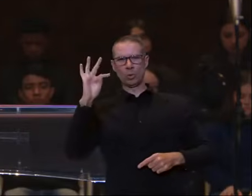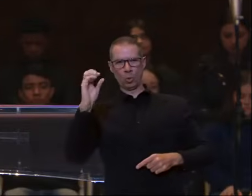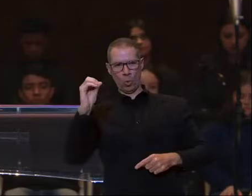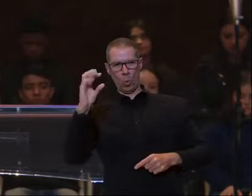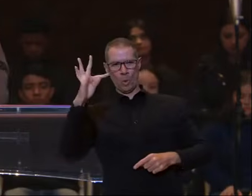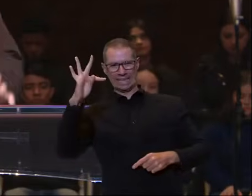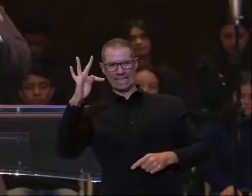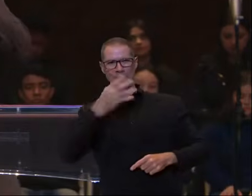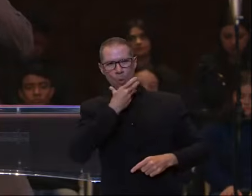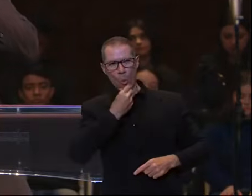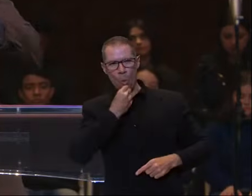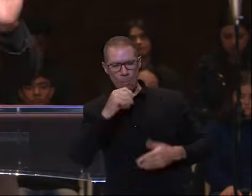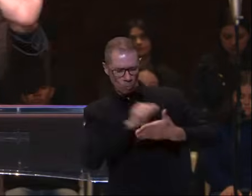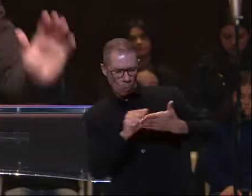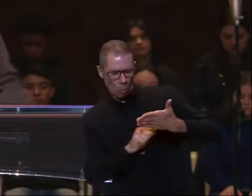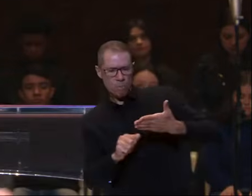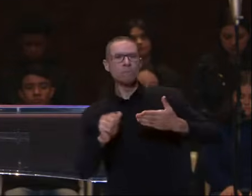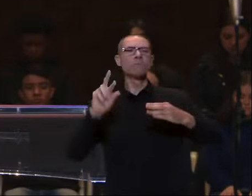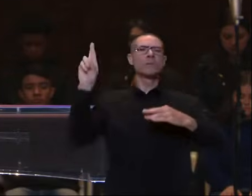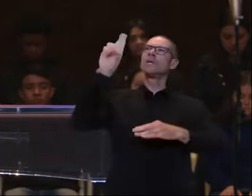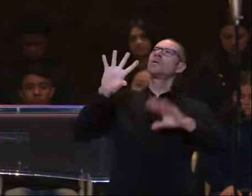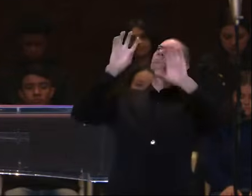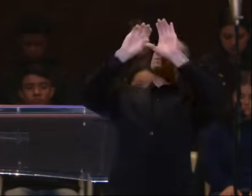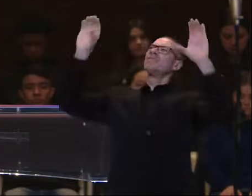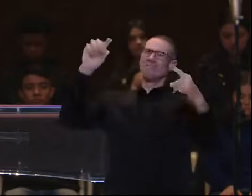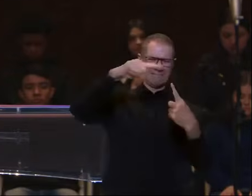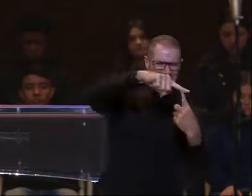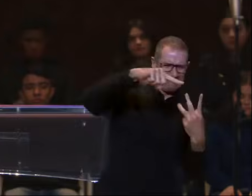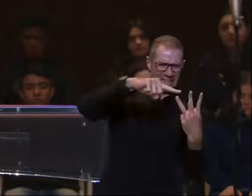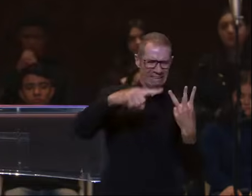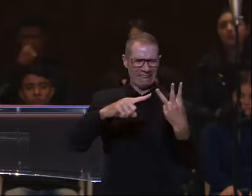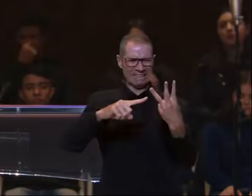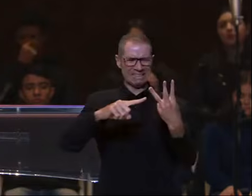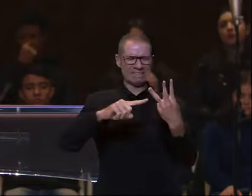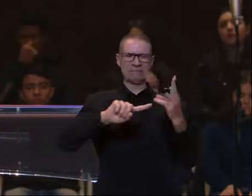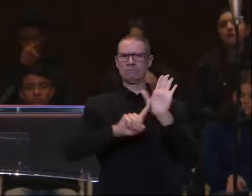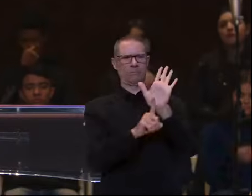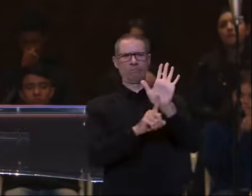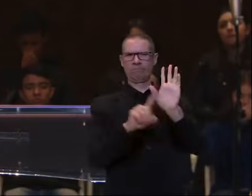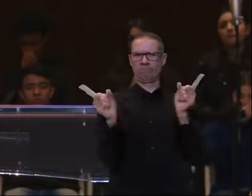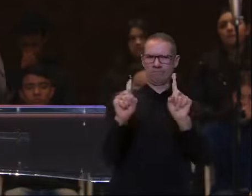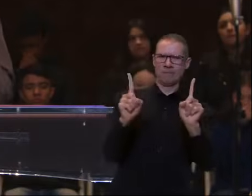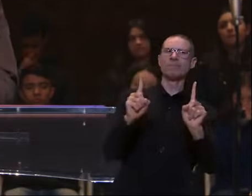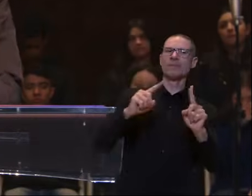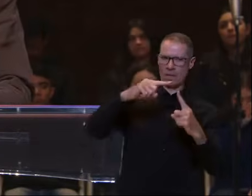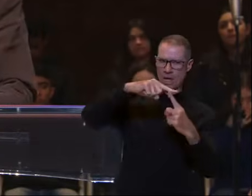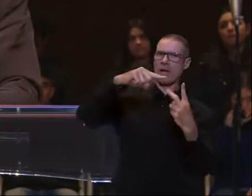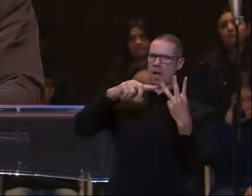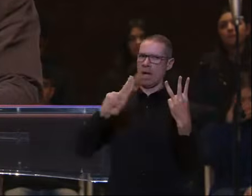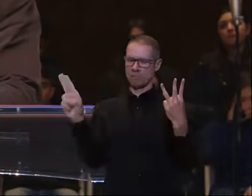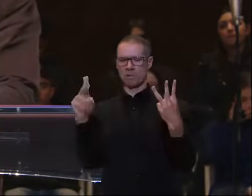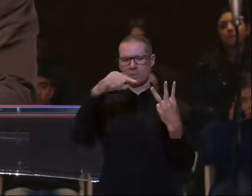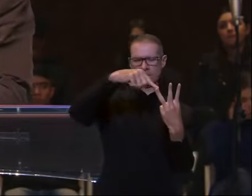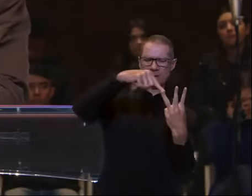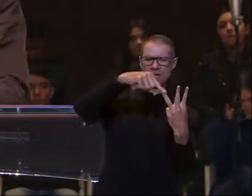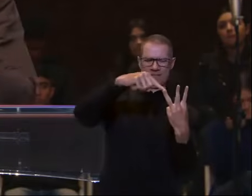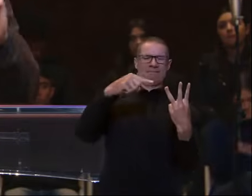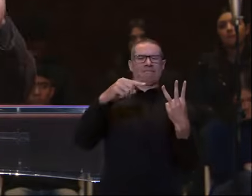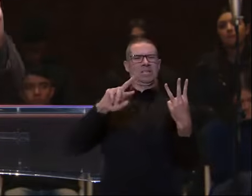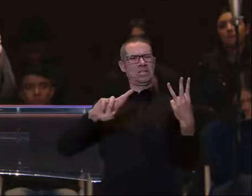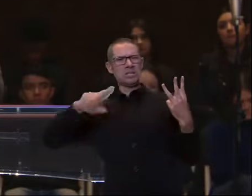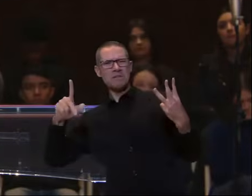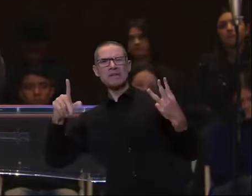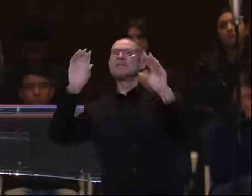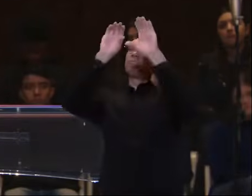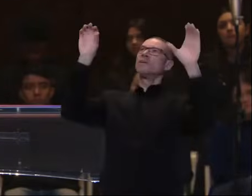celestiais, não representa nenhum desses três céus. Ele deve ser entendido de modo diferente. Não é nem